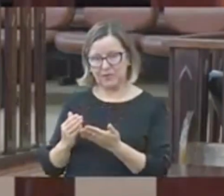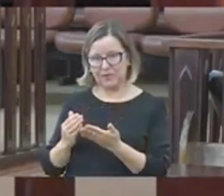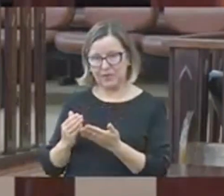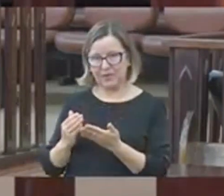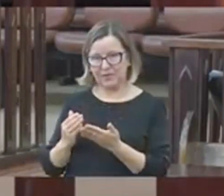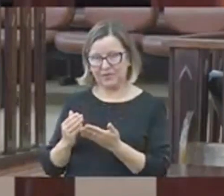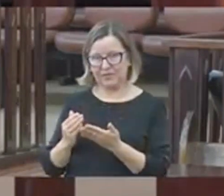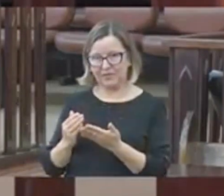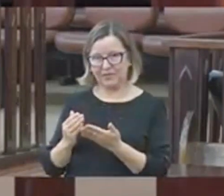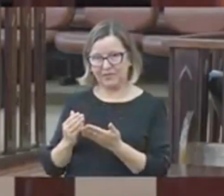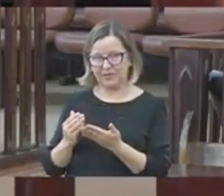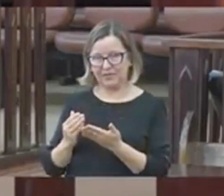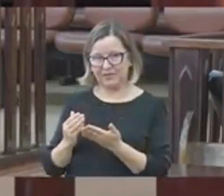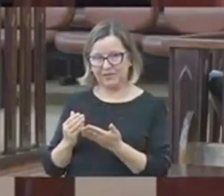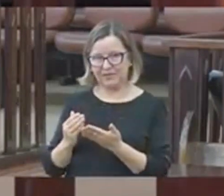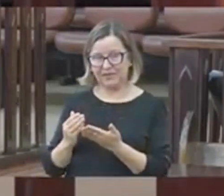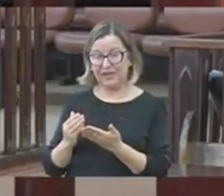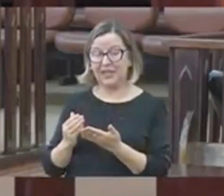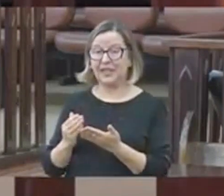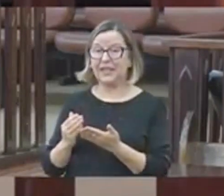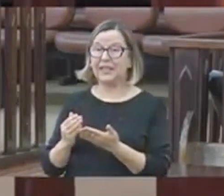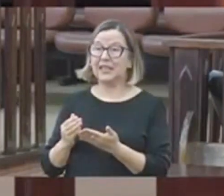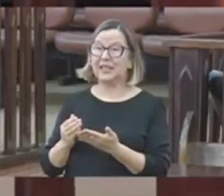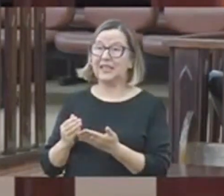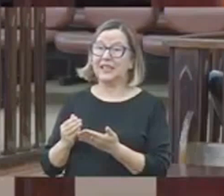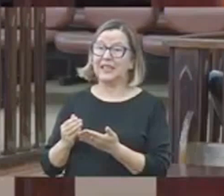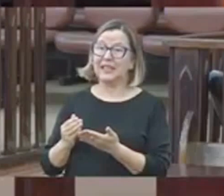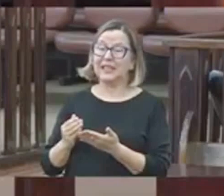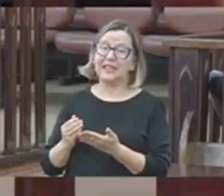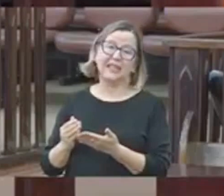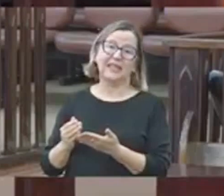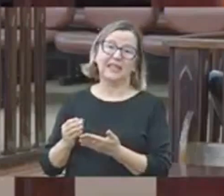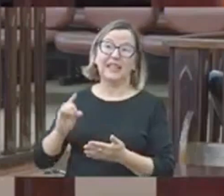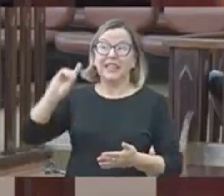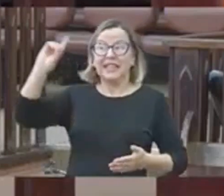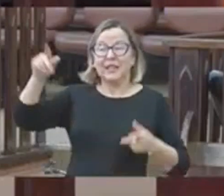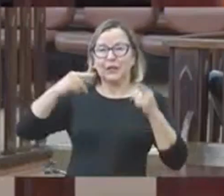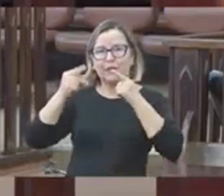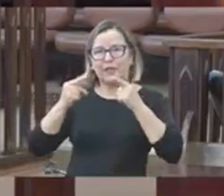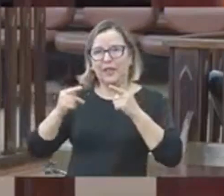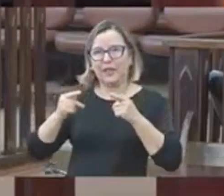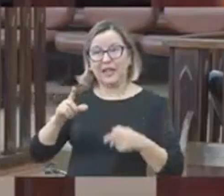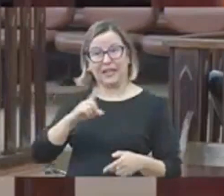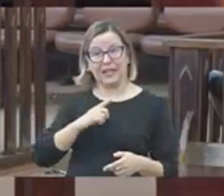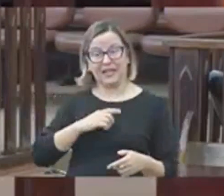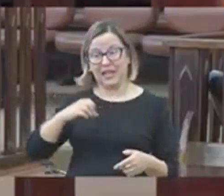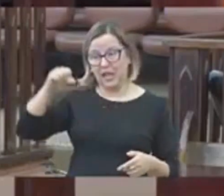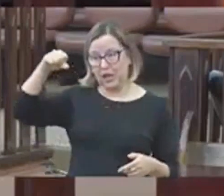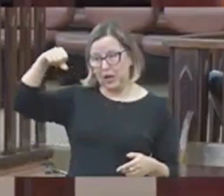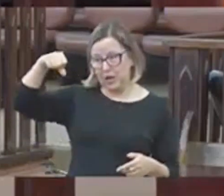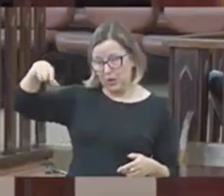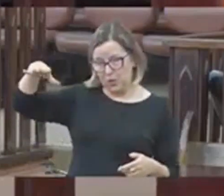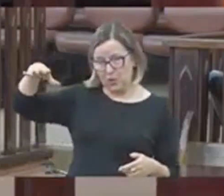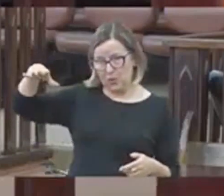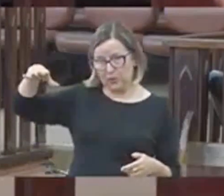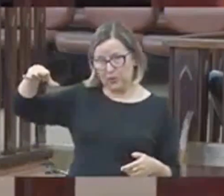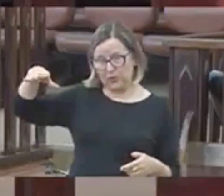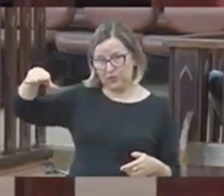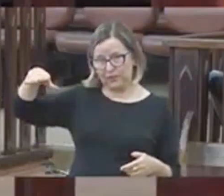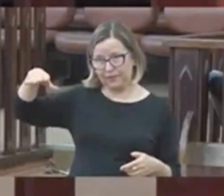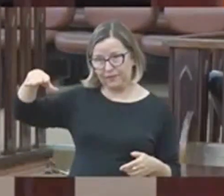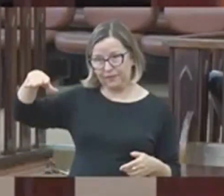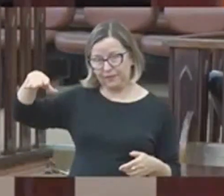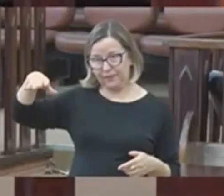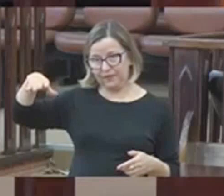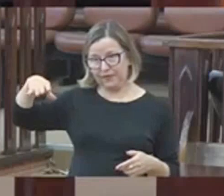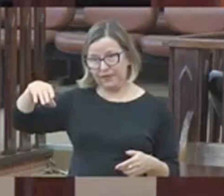e a palavra de Deus, haja luz, se esse caos causou a degeneração física